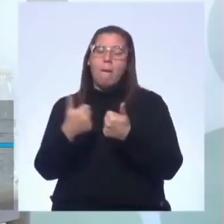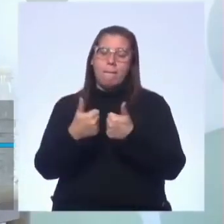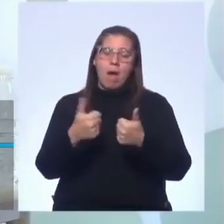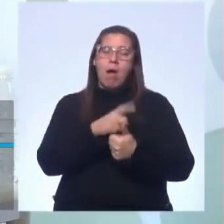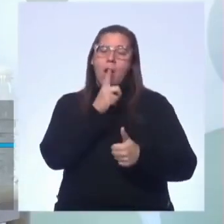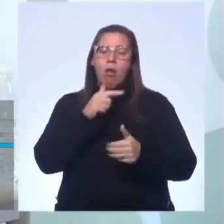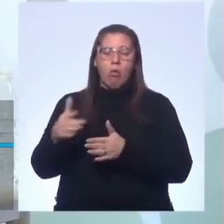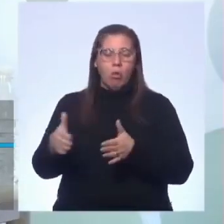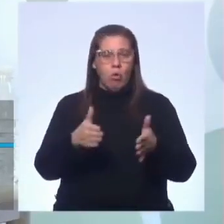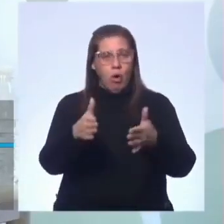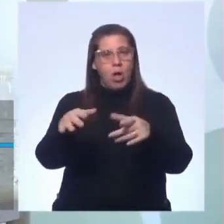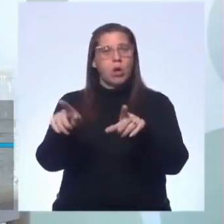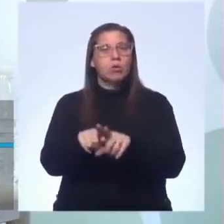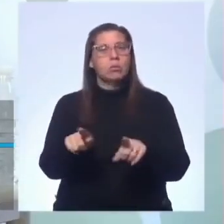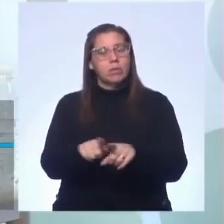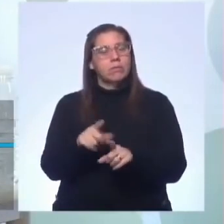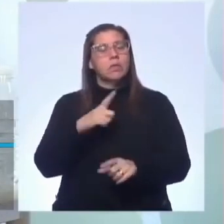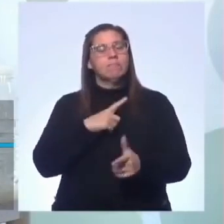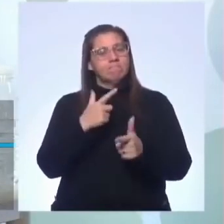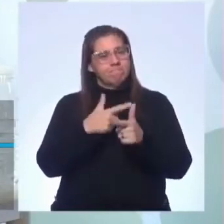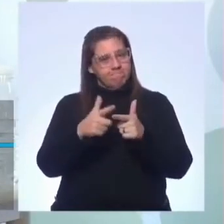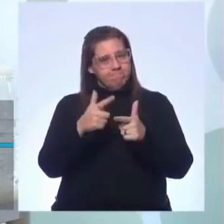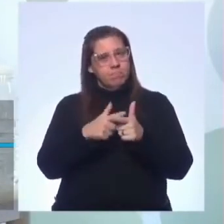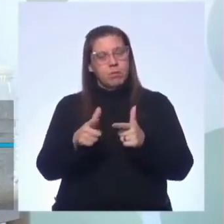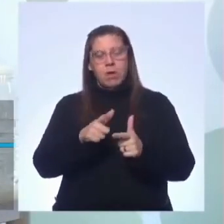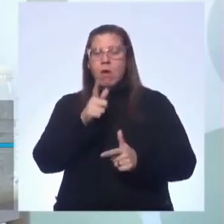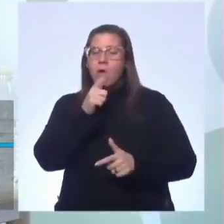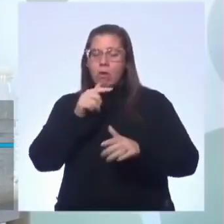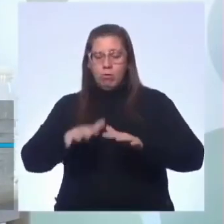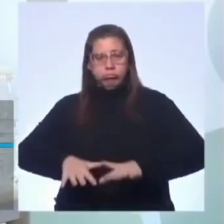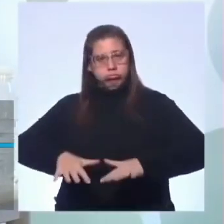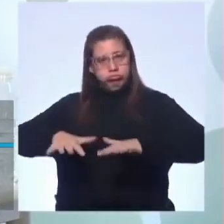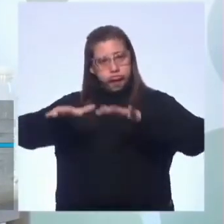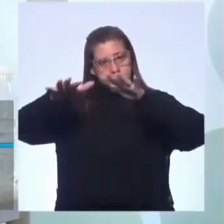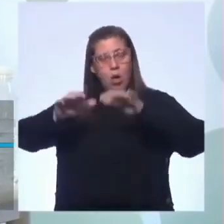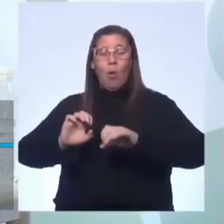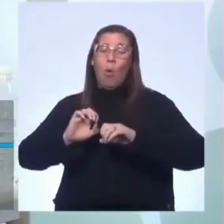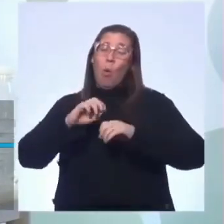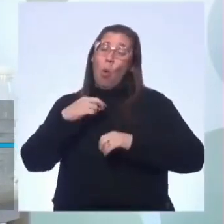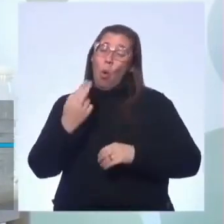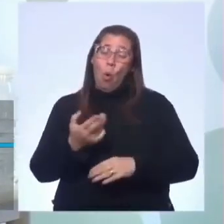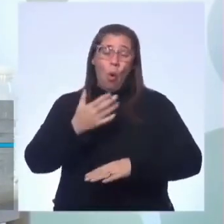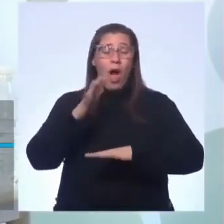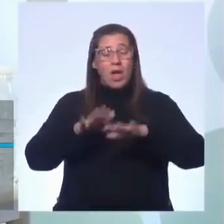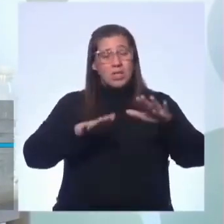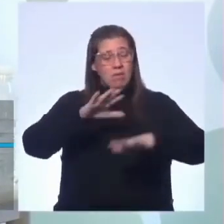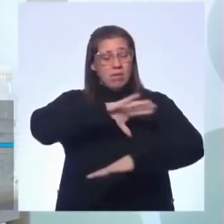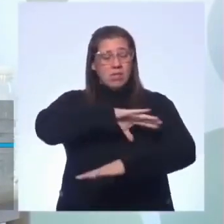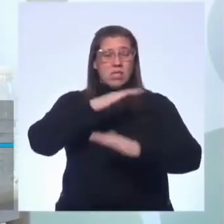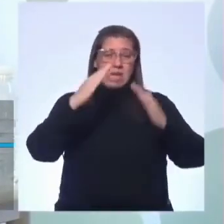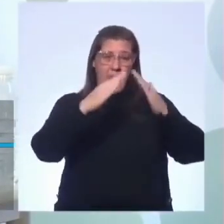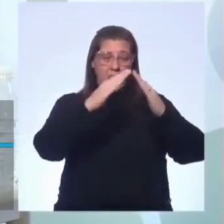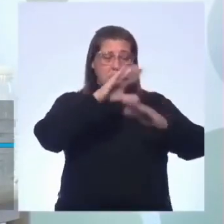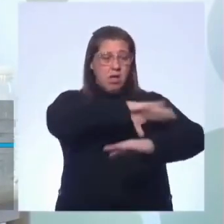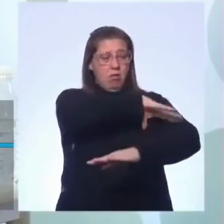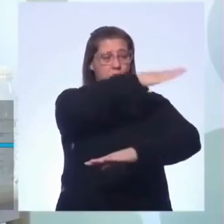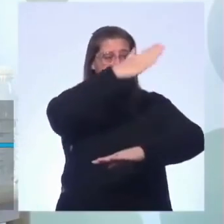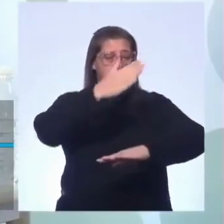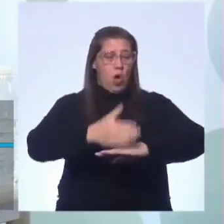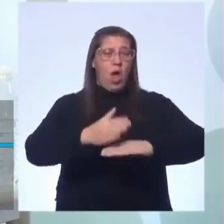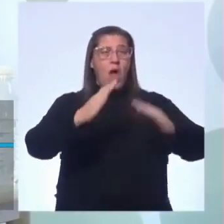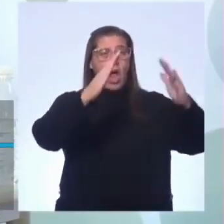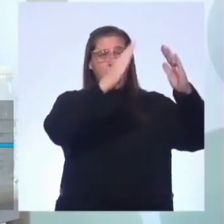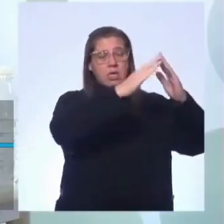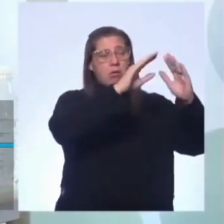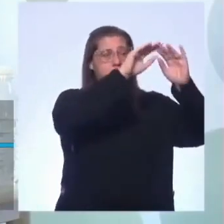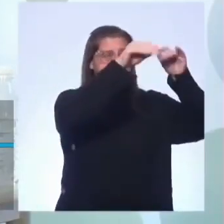de rios, né, que aí sofrem os problemas de alagamento ou deslizamento de terra, tá certo? Um exemplo aí de